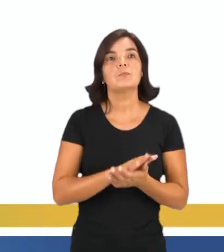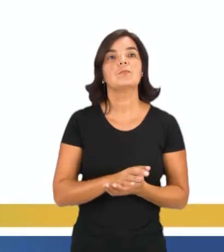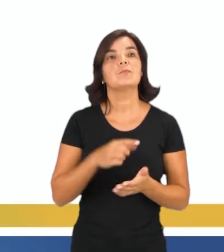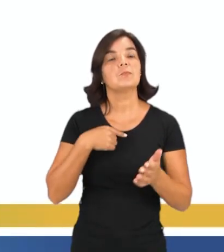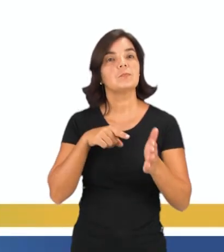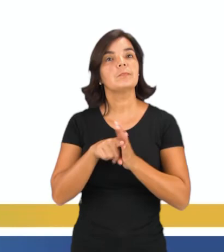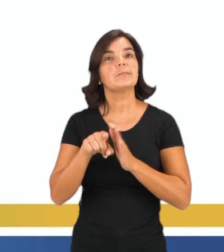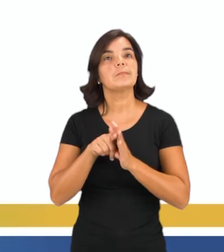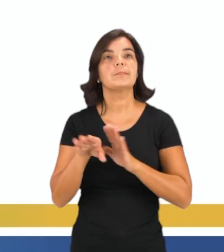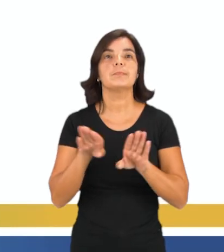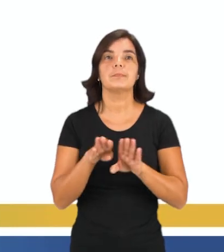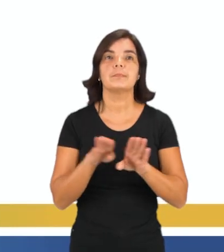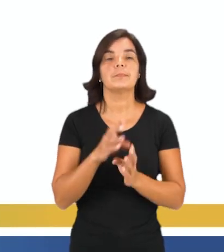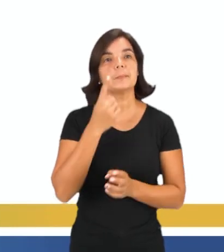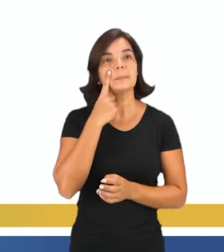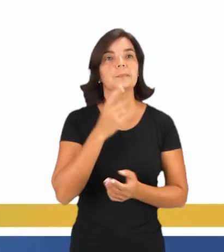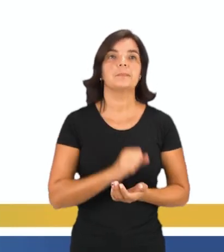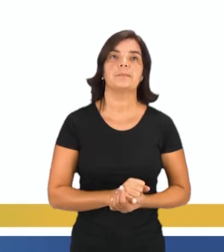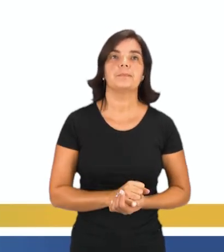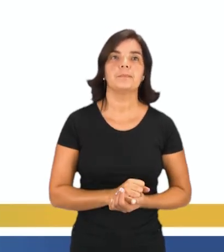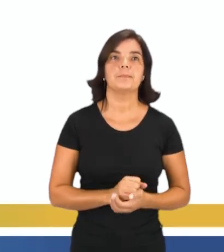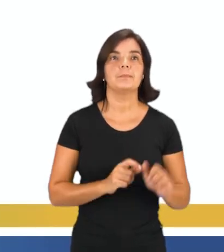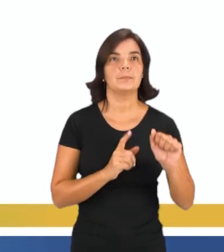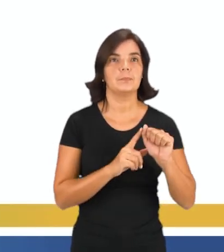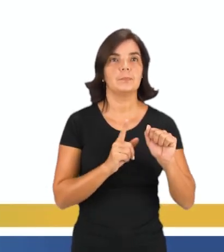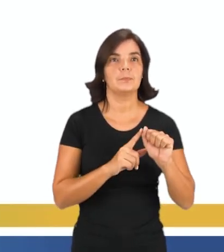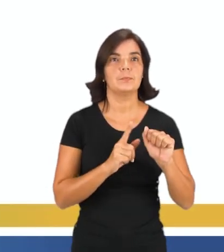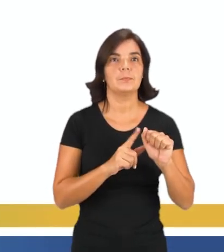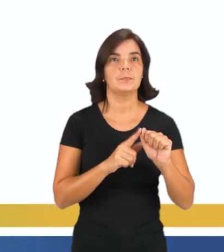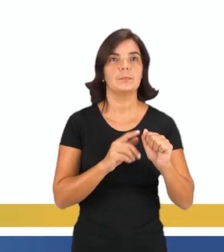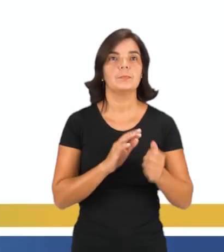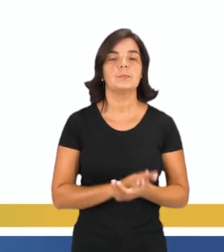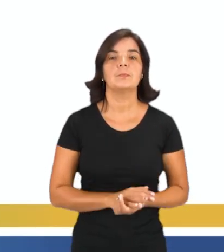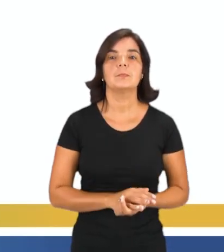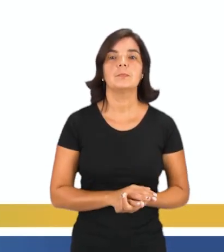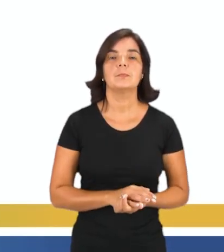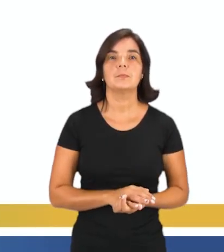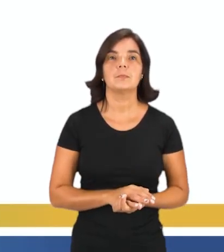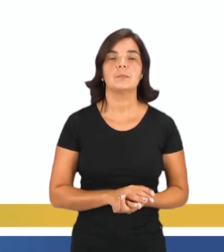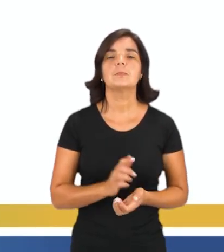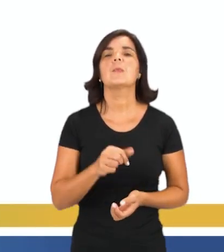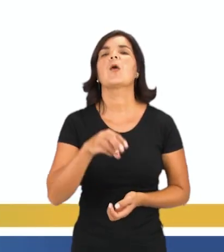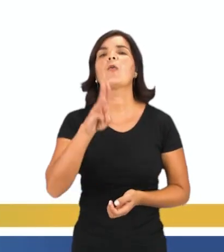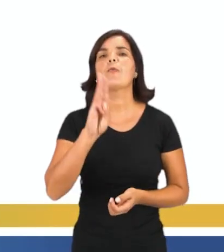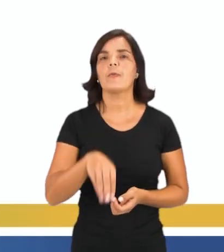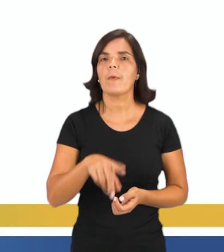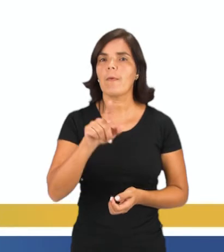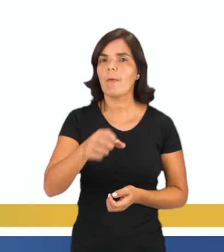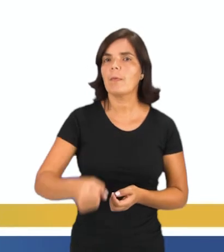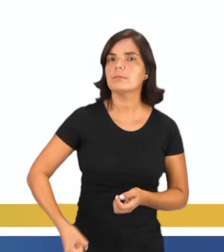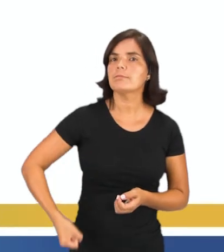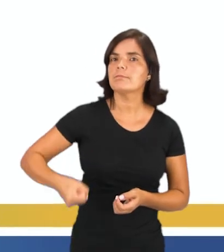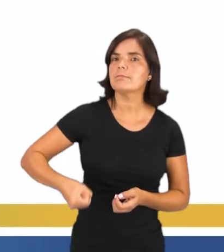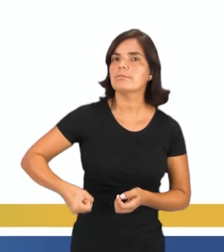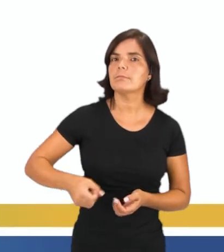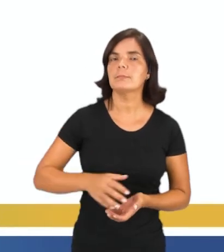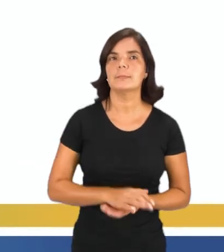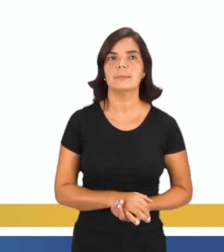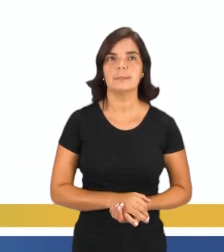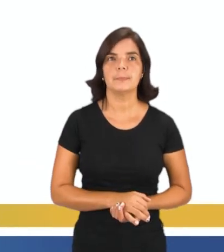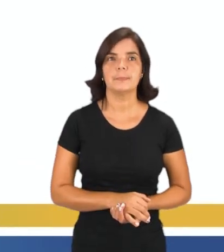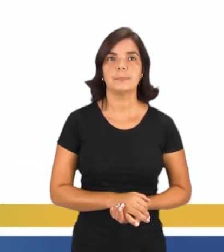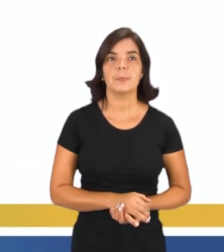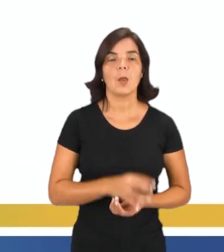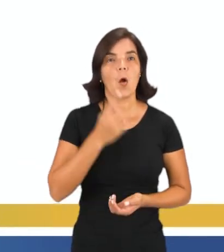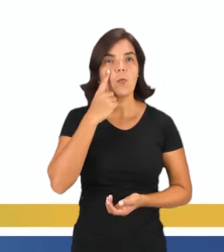as perguntinhas. Então, vamos lá. Letra A diz assim, de quem é esta maleta? De quem é esta maleta?